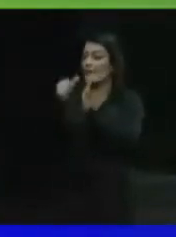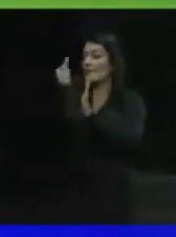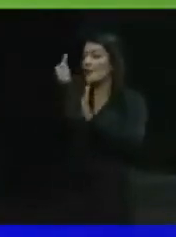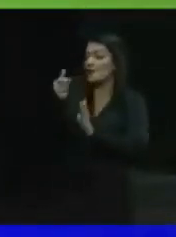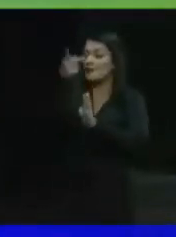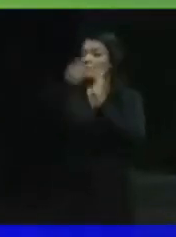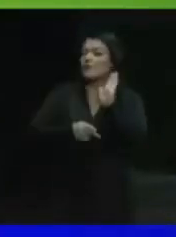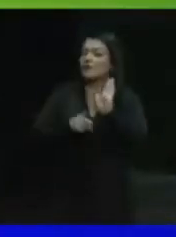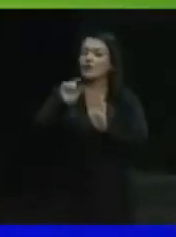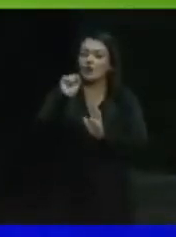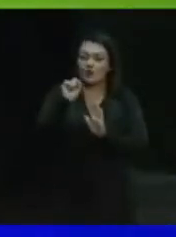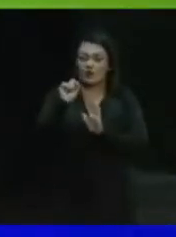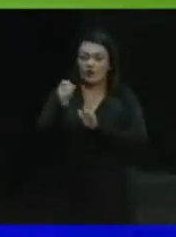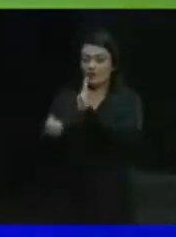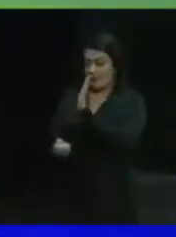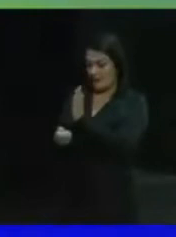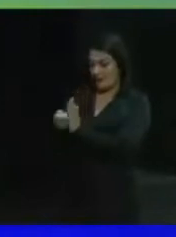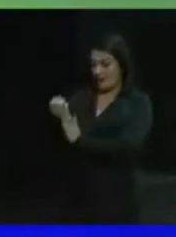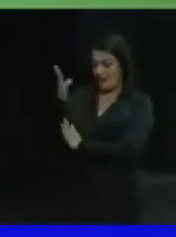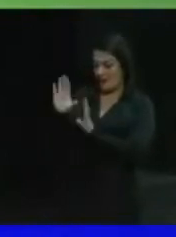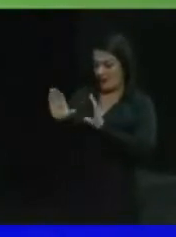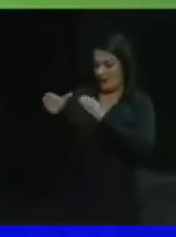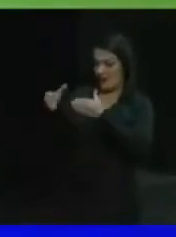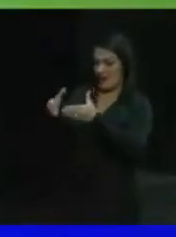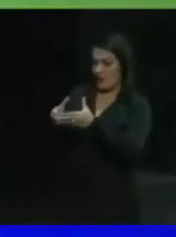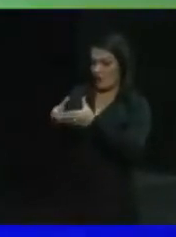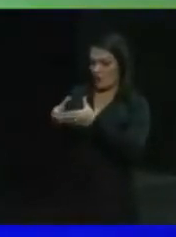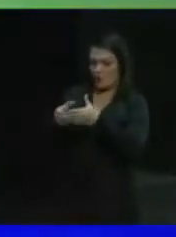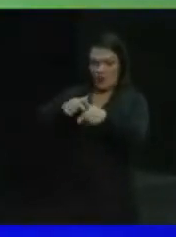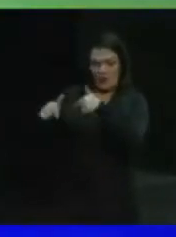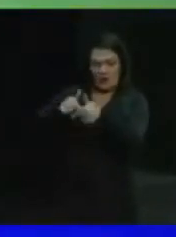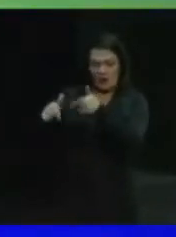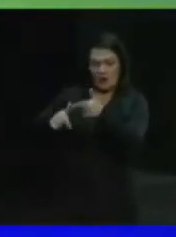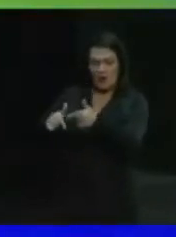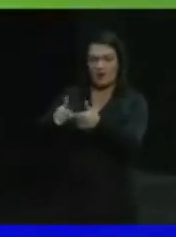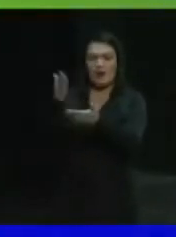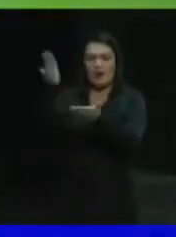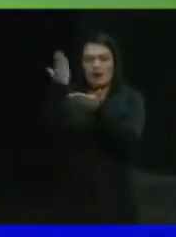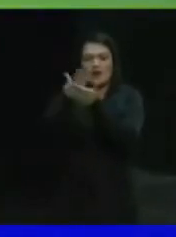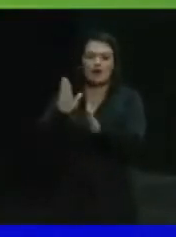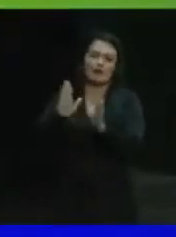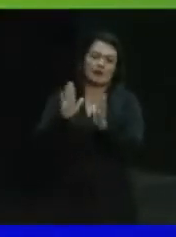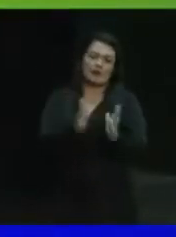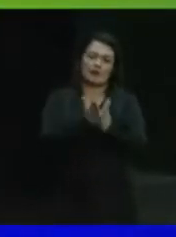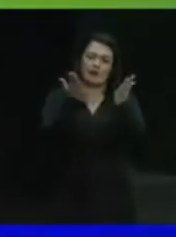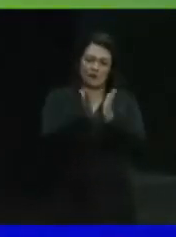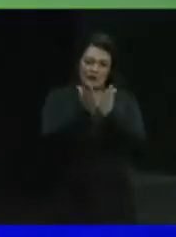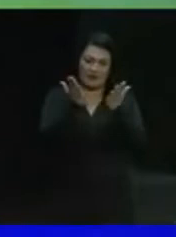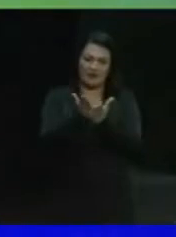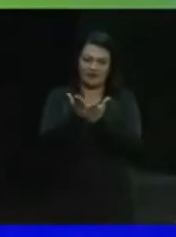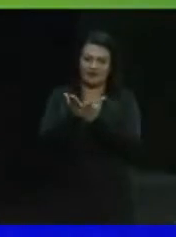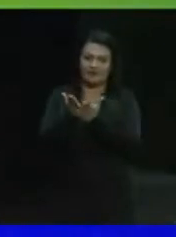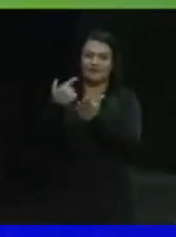especial, a criação de uma força-tarefa de erradicação da pobreza,